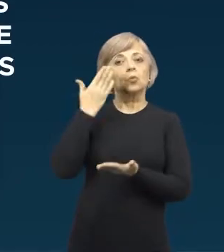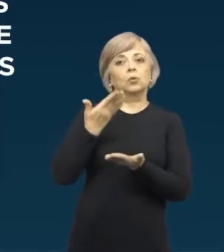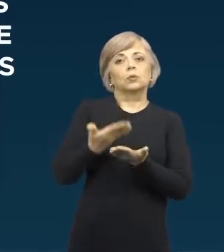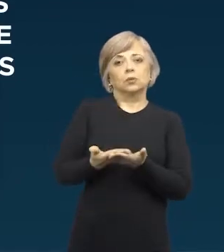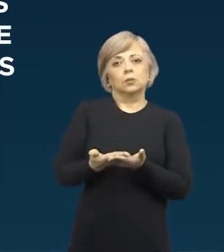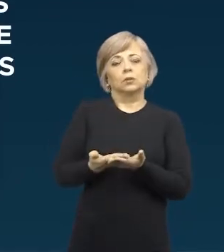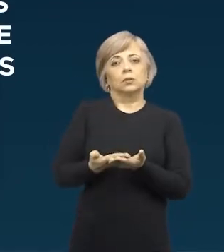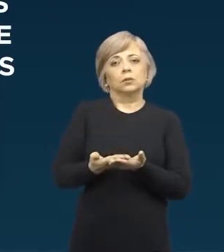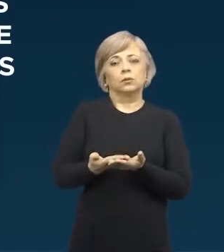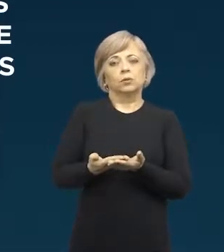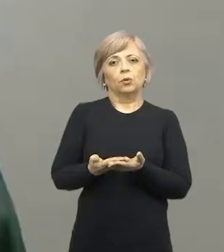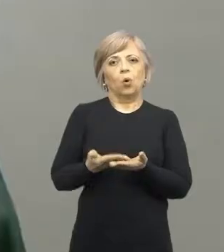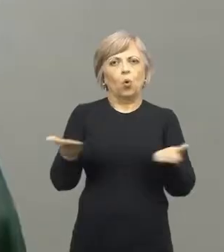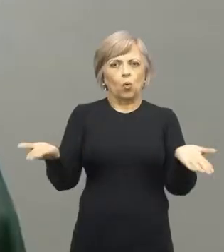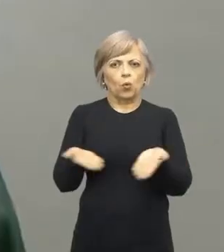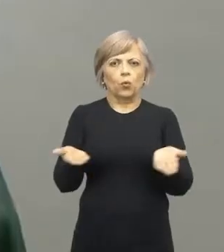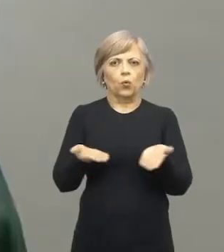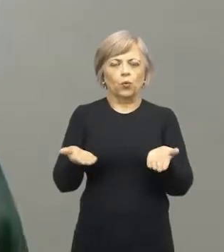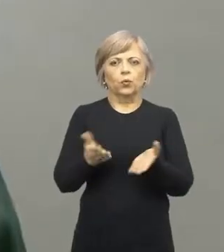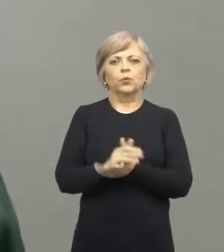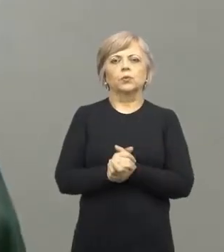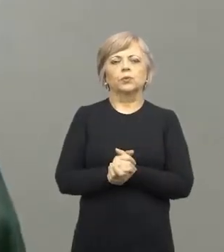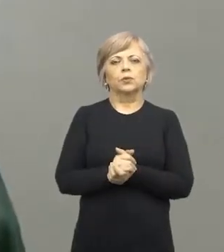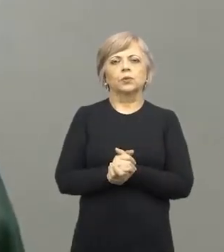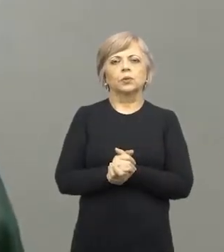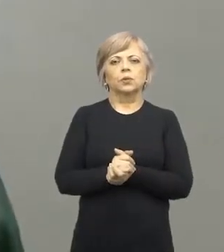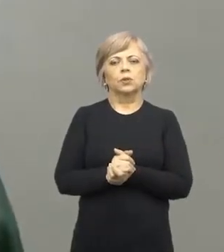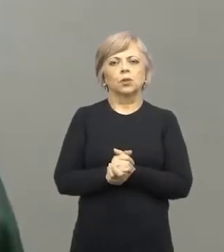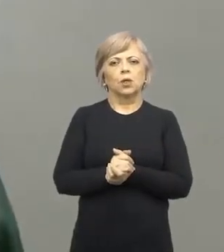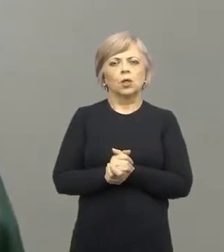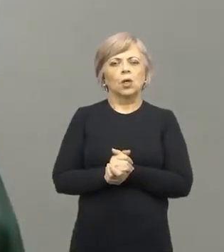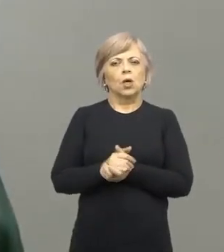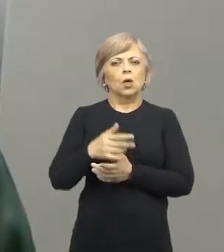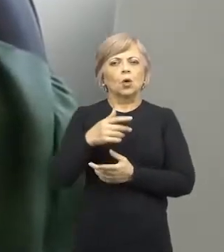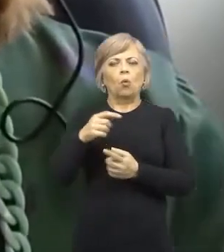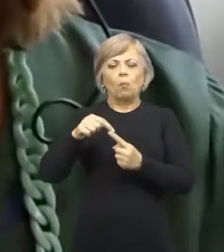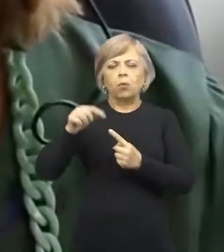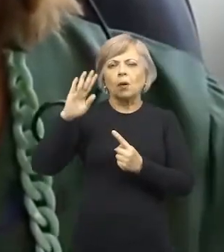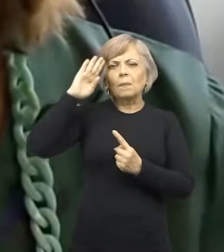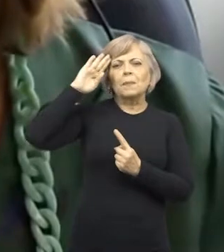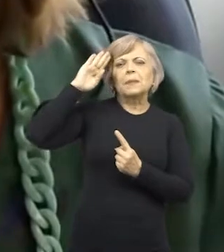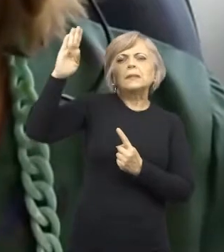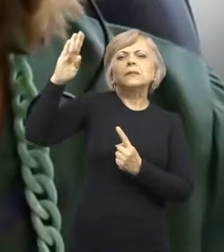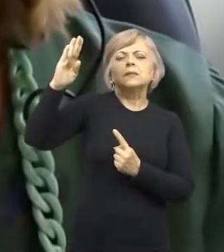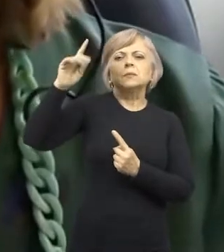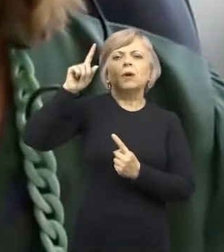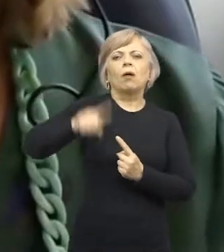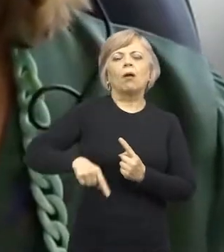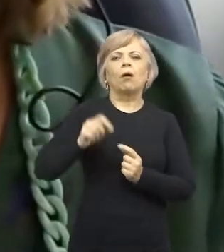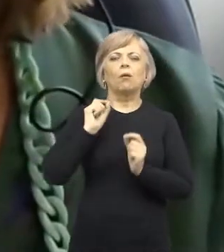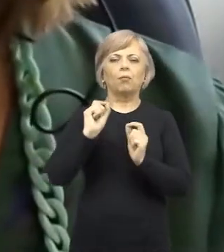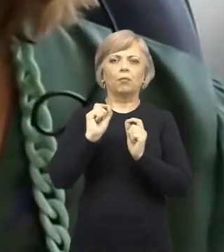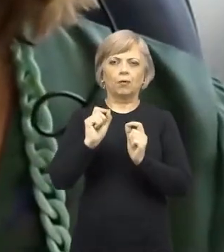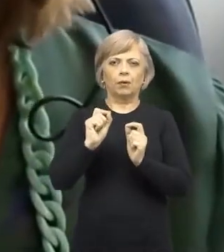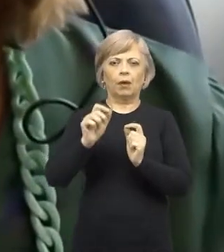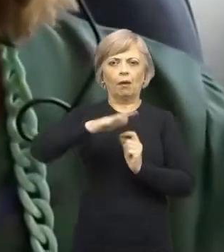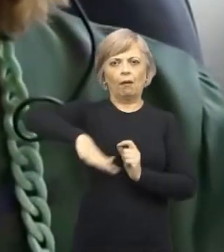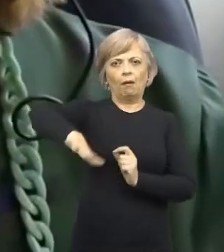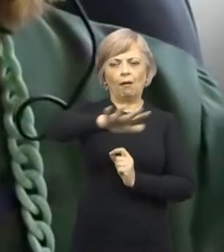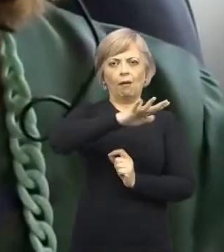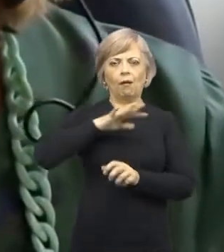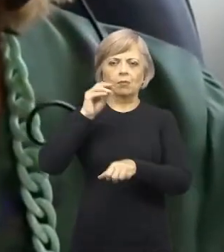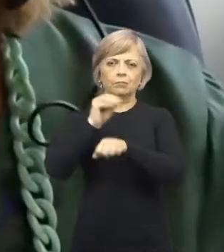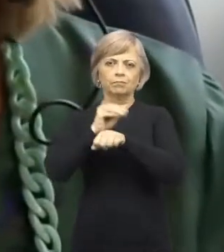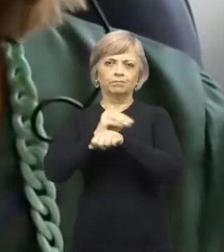que hoje o ponto mais alto de atuação do grupo é principalmente na área de tutela